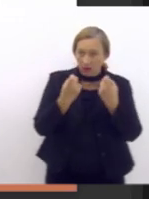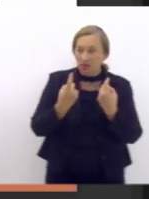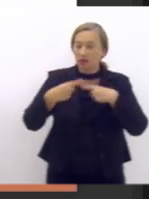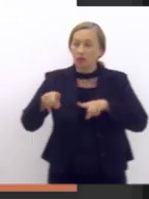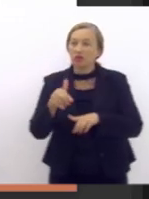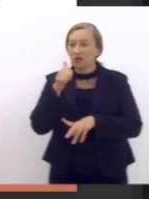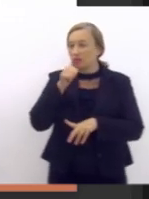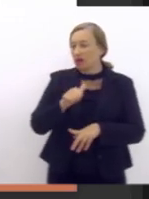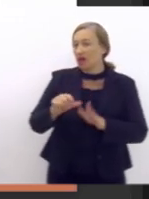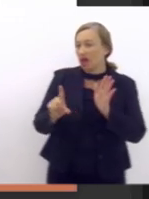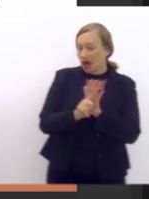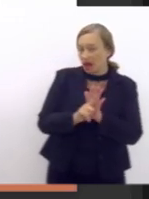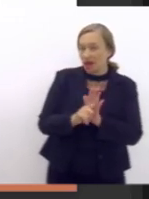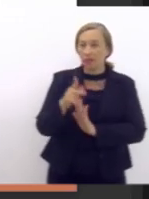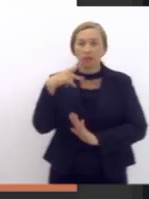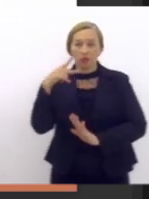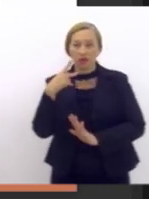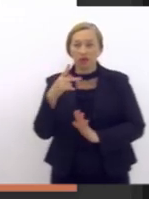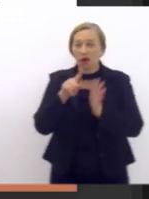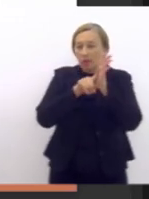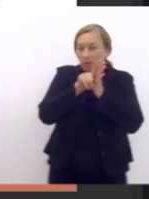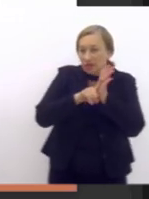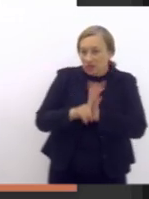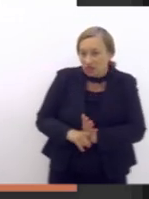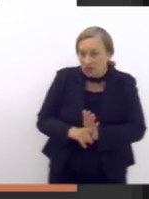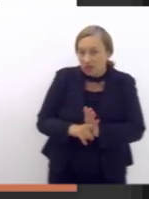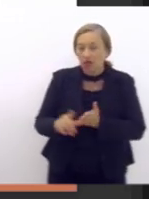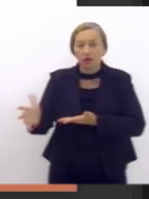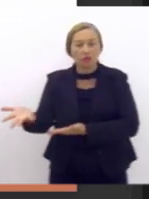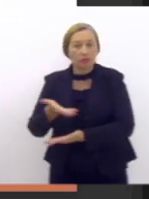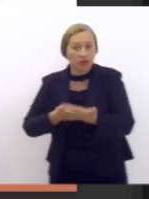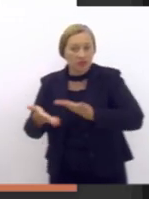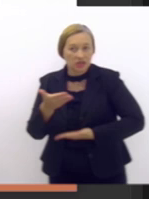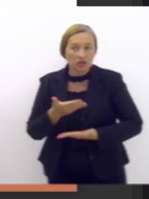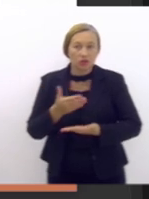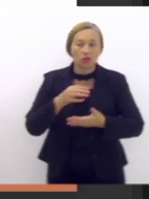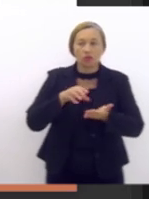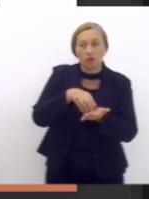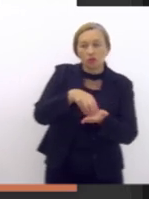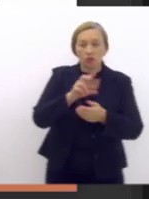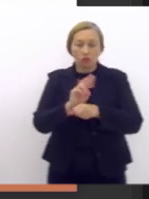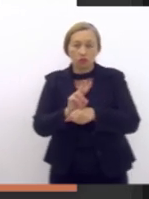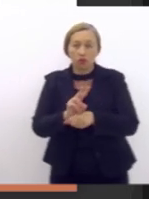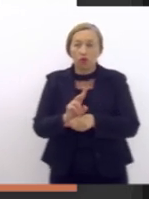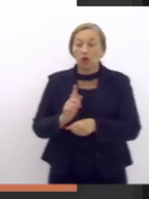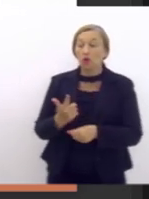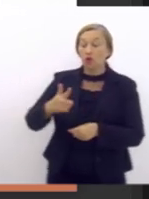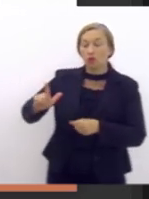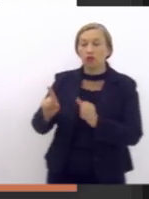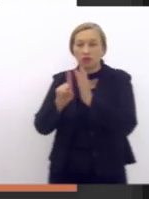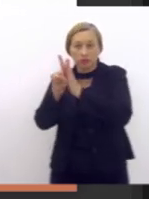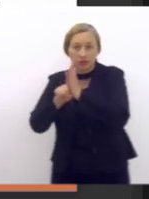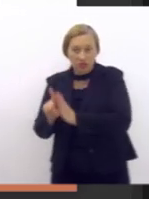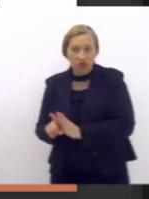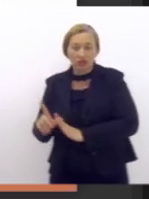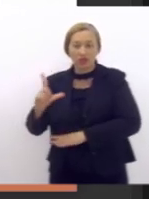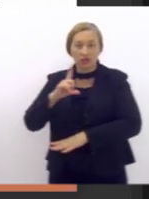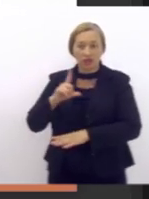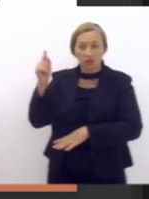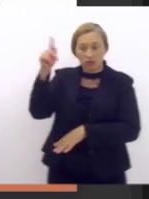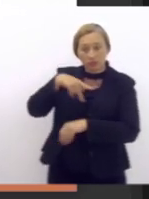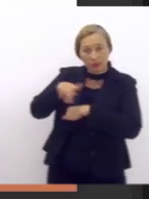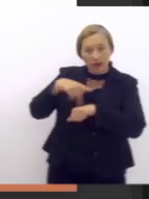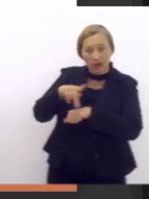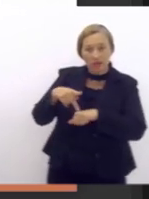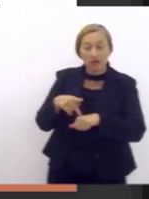tenta buscar, então, nas pesquisas que são feitas em parceria com o observatório e em outras pesquisas que estão disponíveis no país,